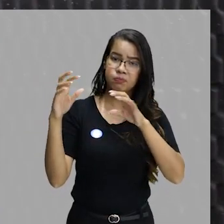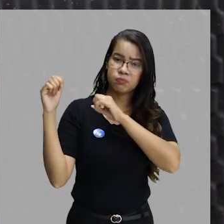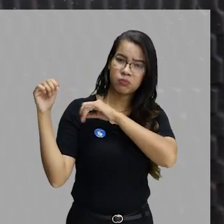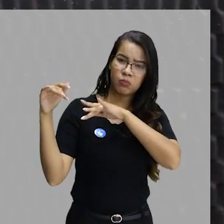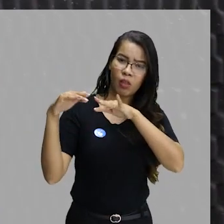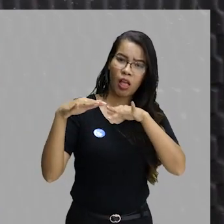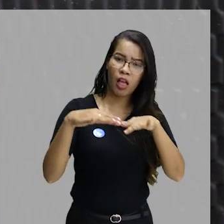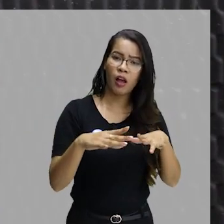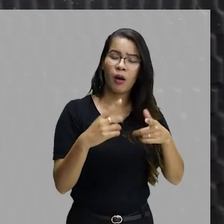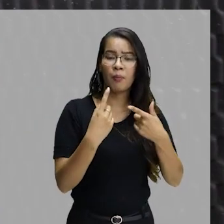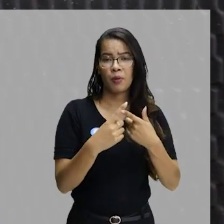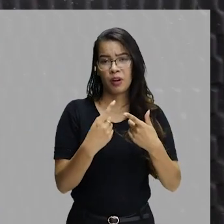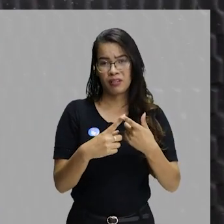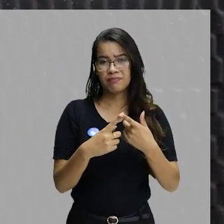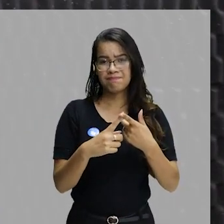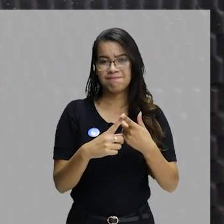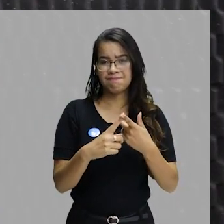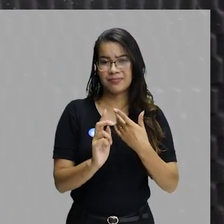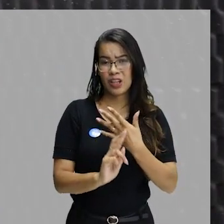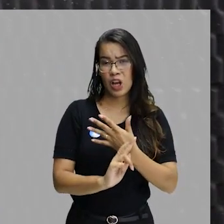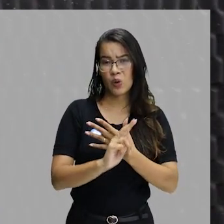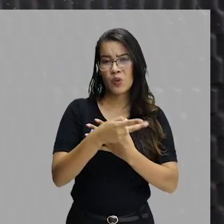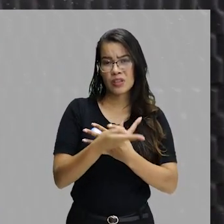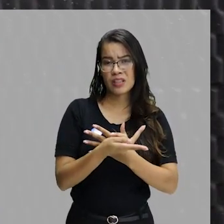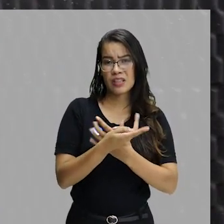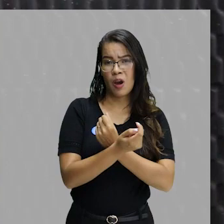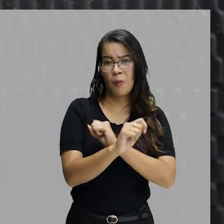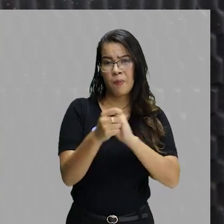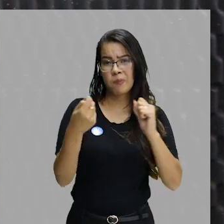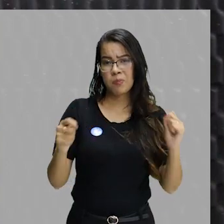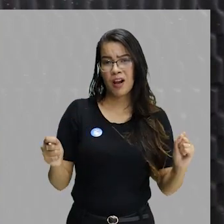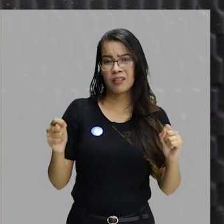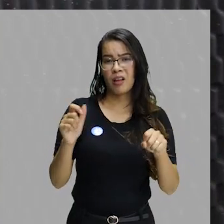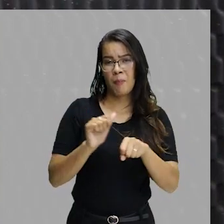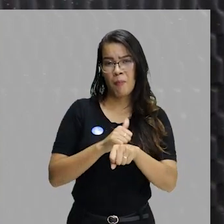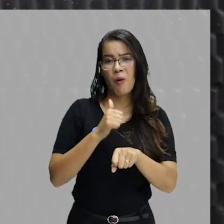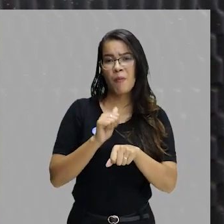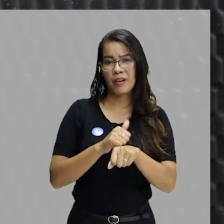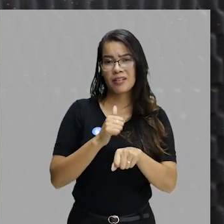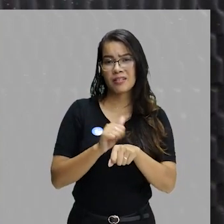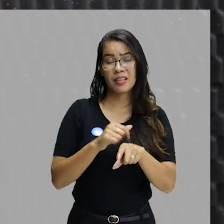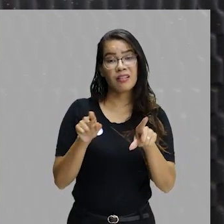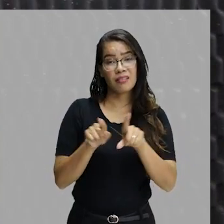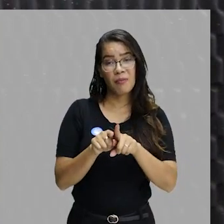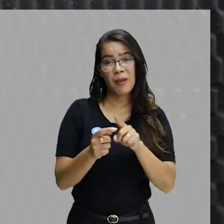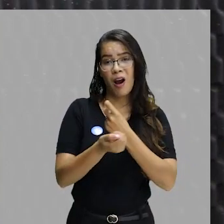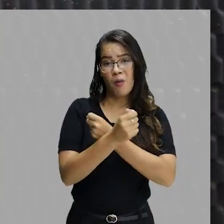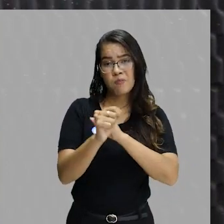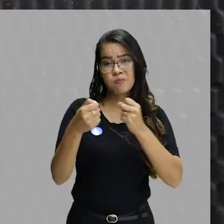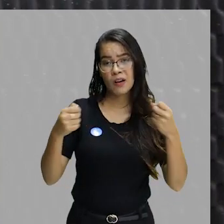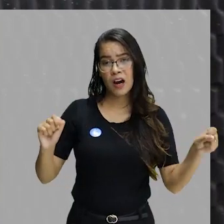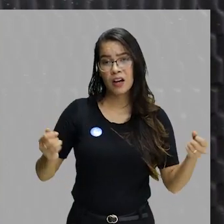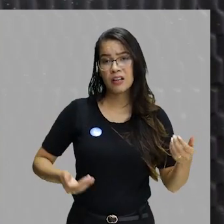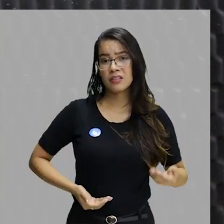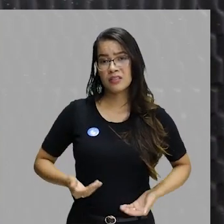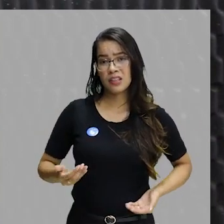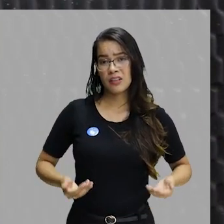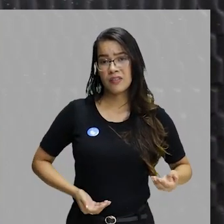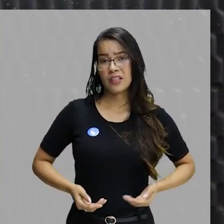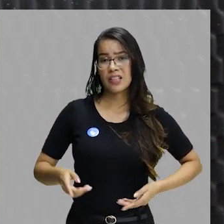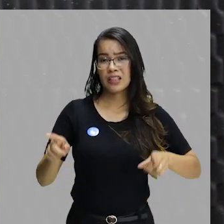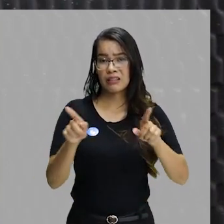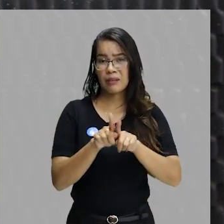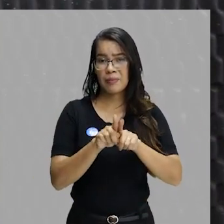dela provocar o aumento do número de miséria, o aumento da escravidão, a concentração de